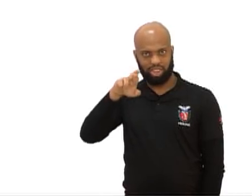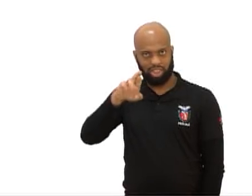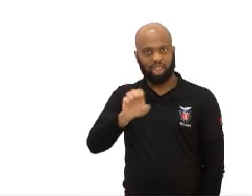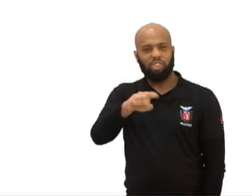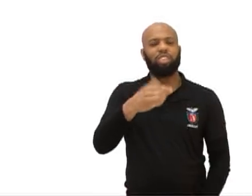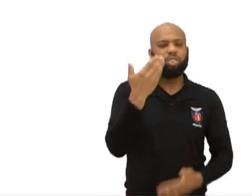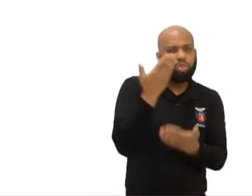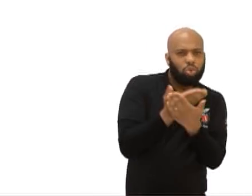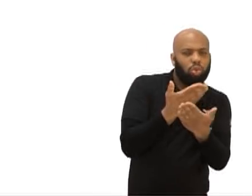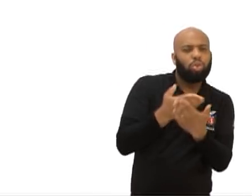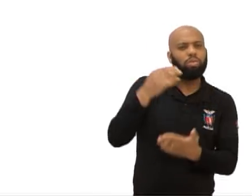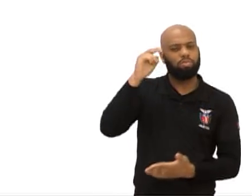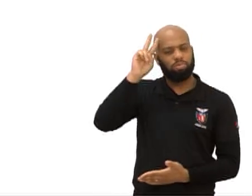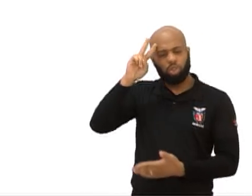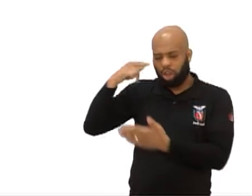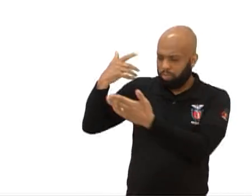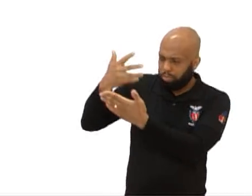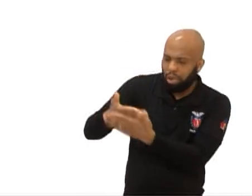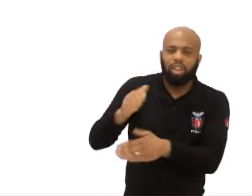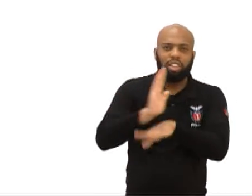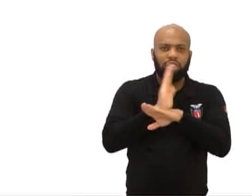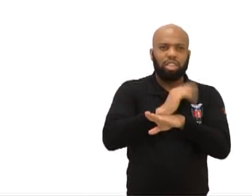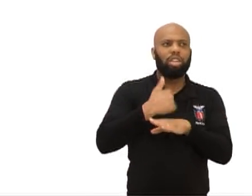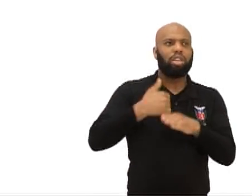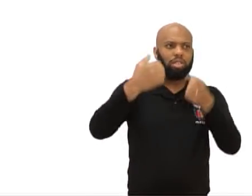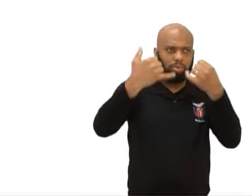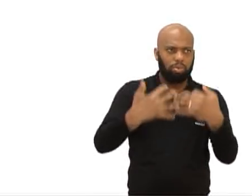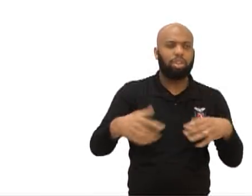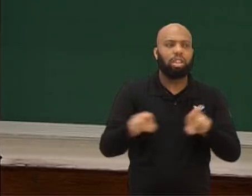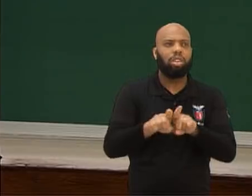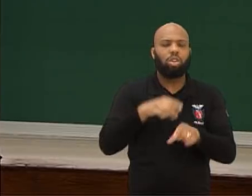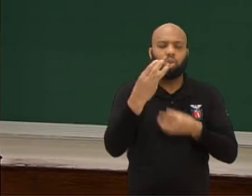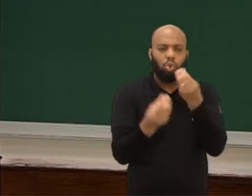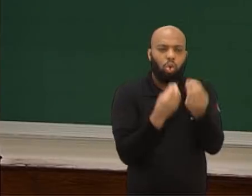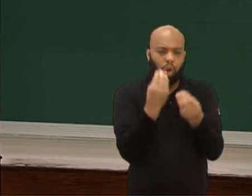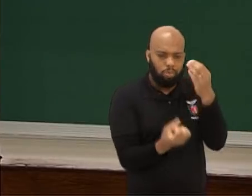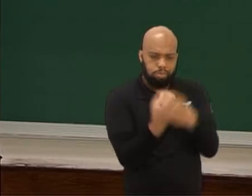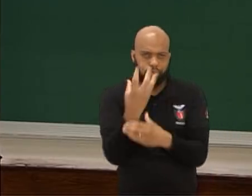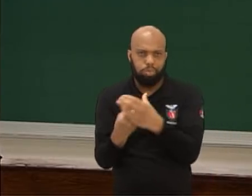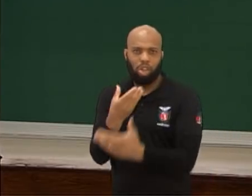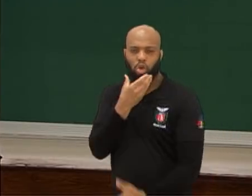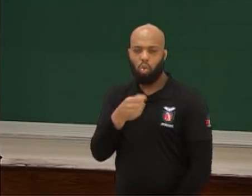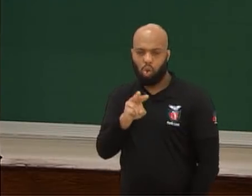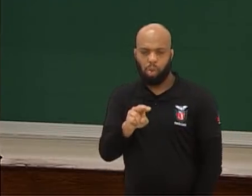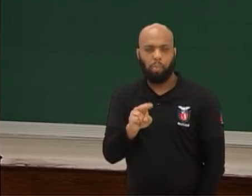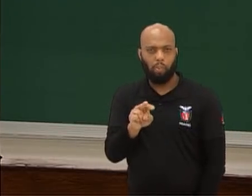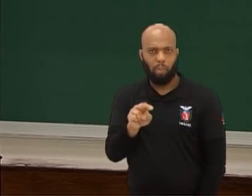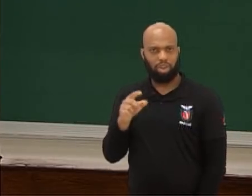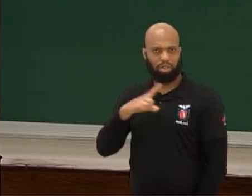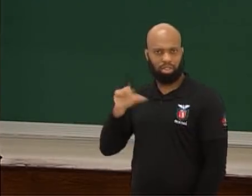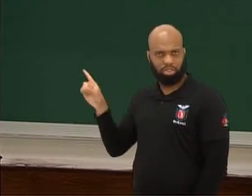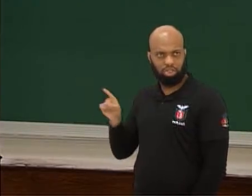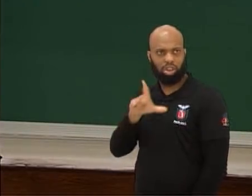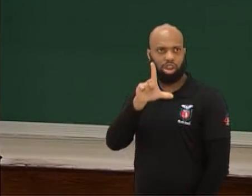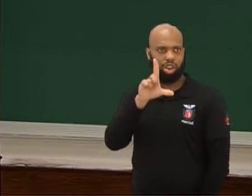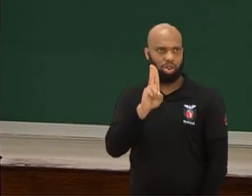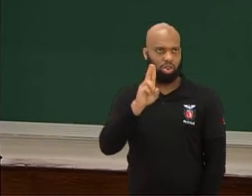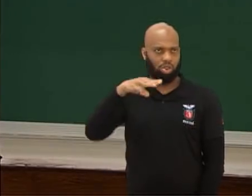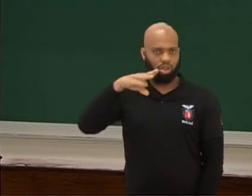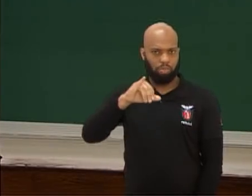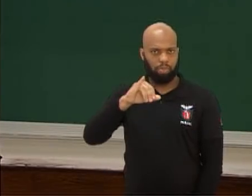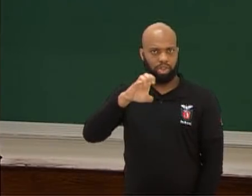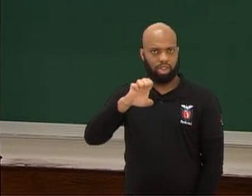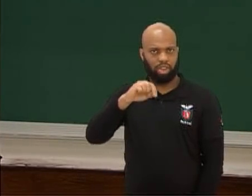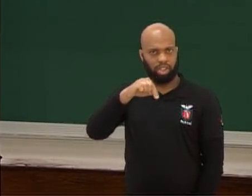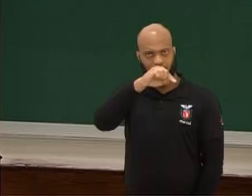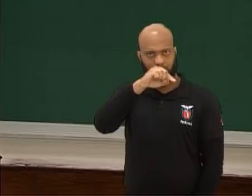do cinema? A professora comentou sobre as produções dos irmãos Lumière. Então, essa é a cena do